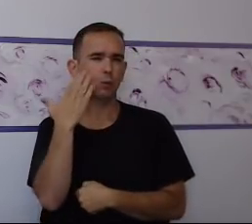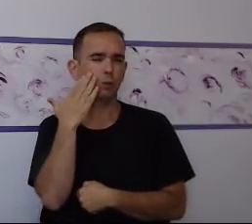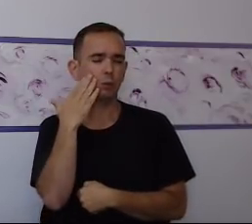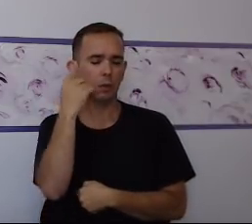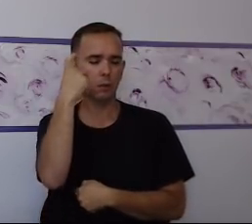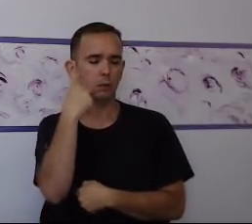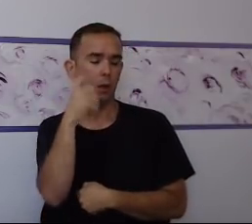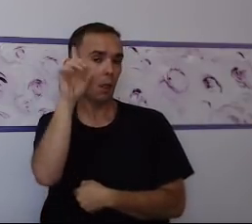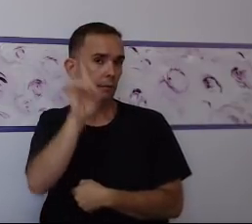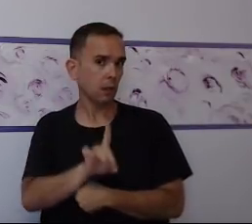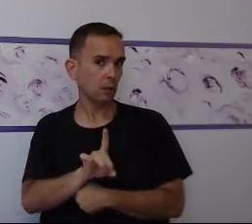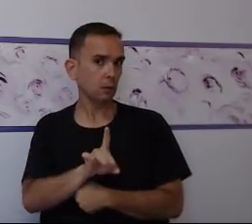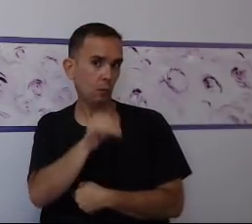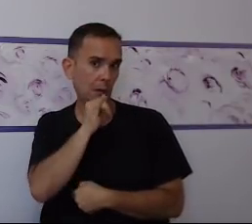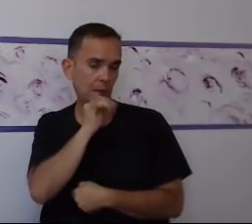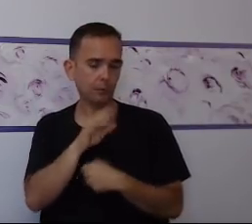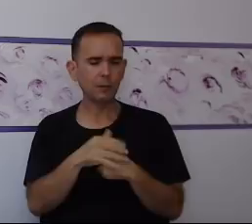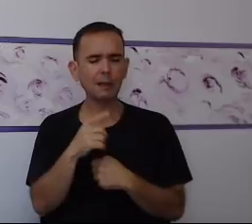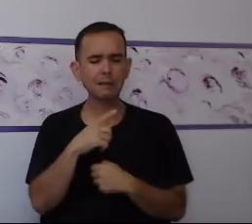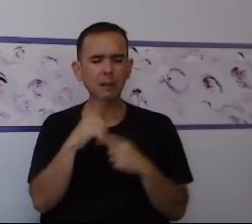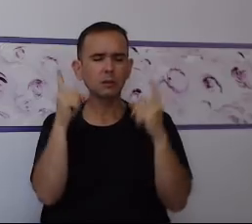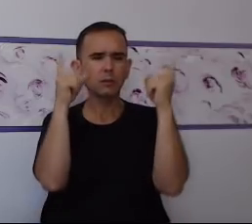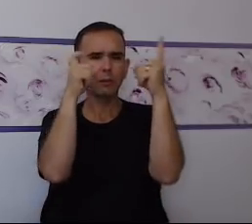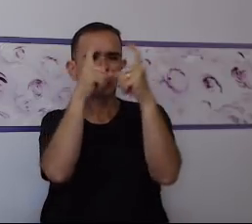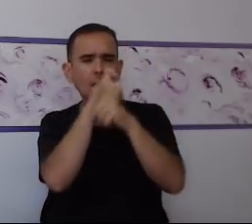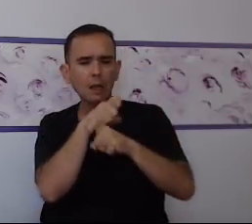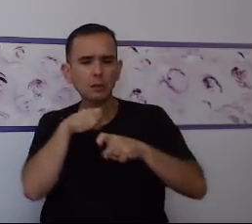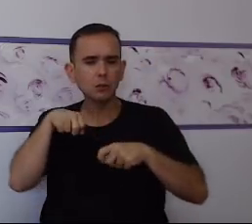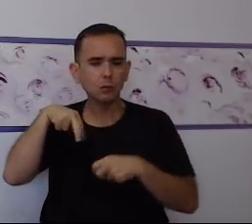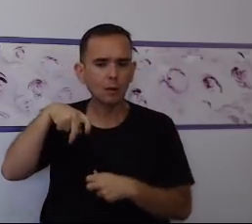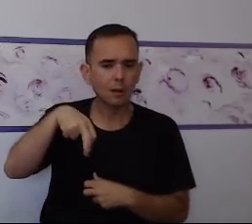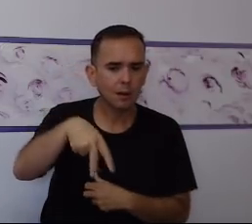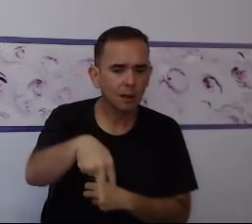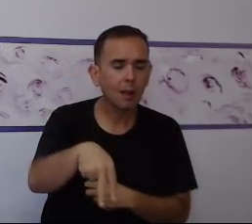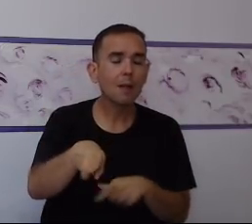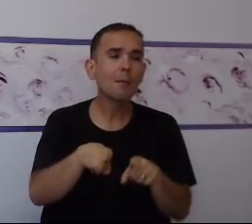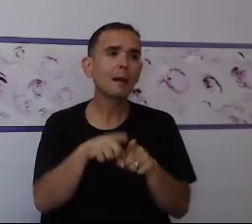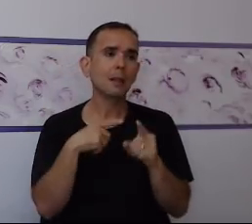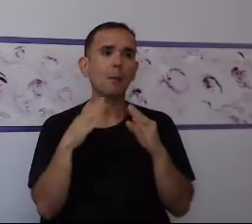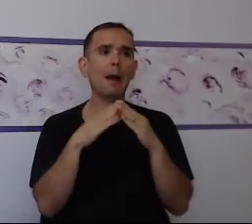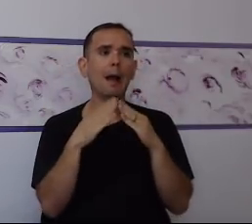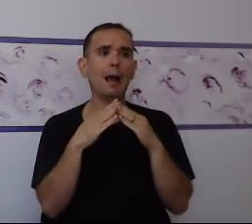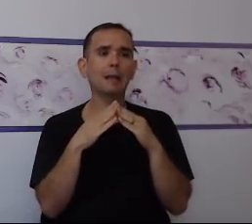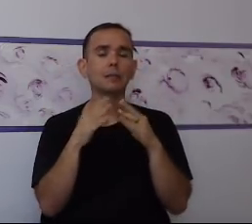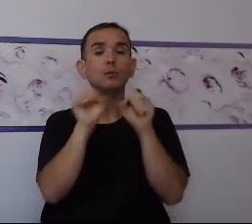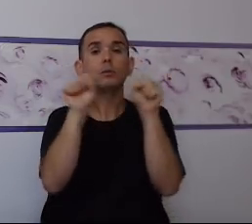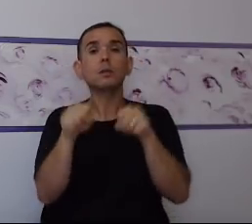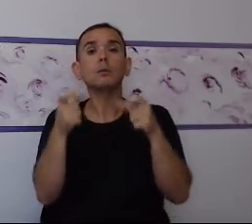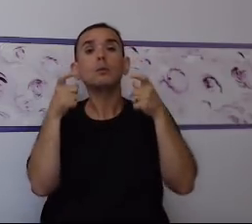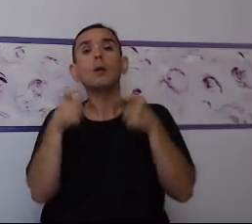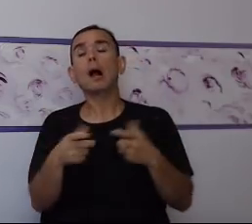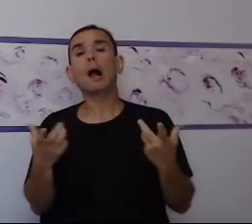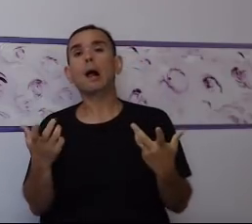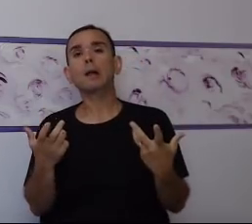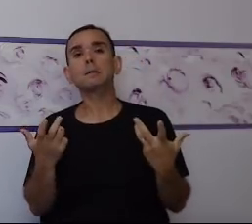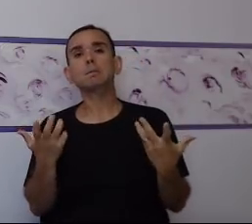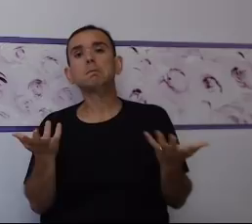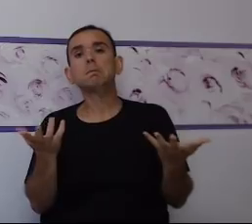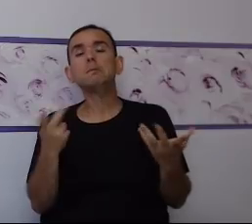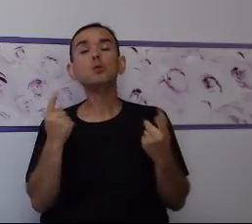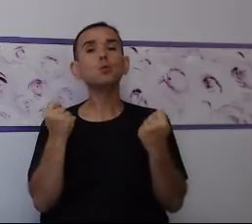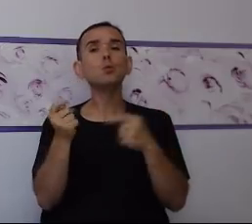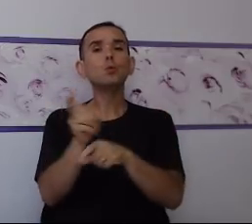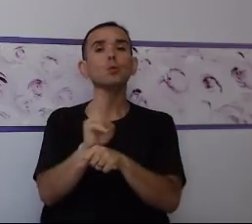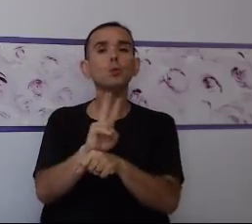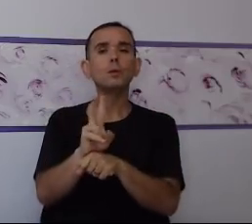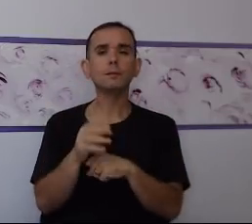Eu sou deficiente, tenho dificuldades em locomoção, mas eu tenho uma casa que tem sistema de ambiente